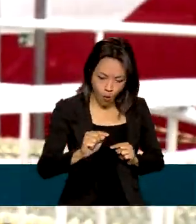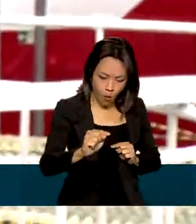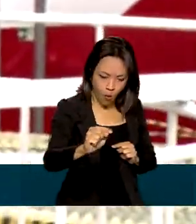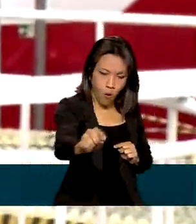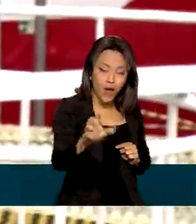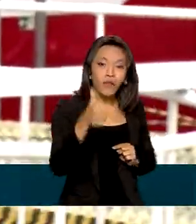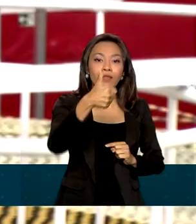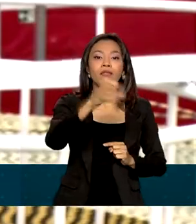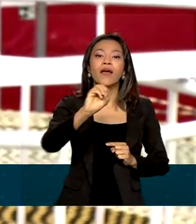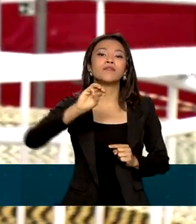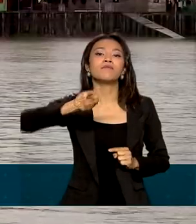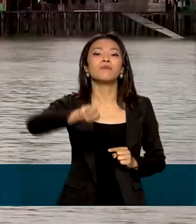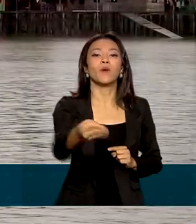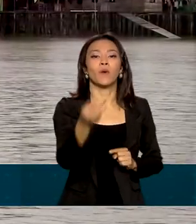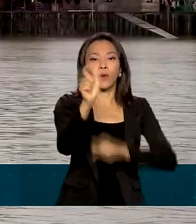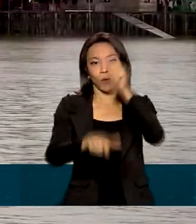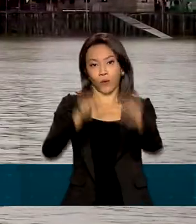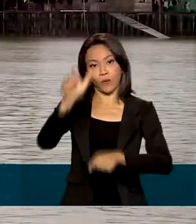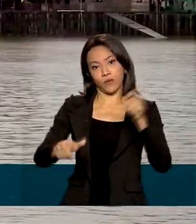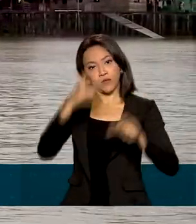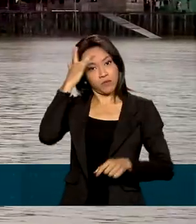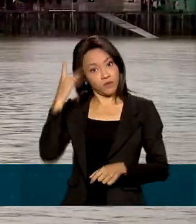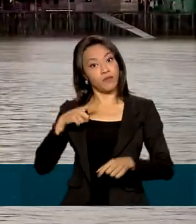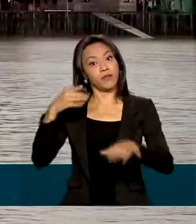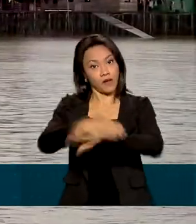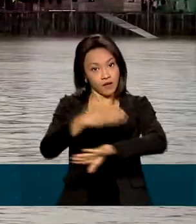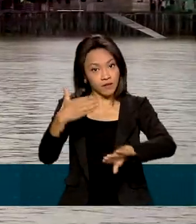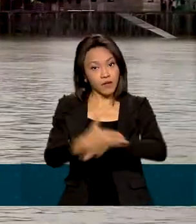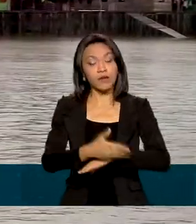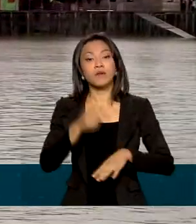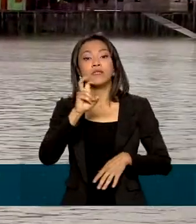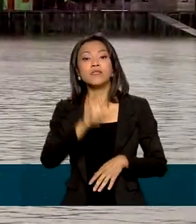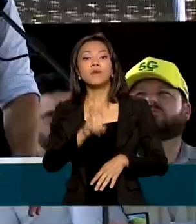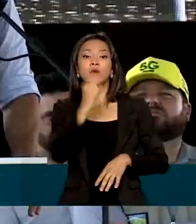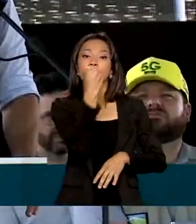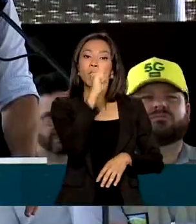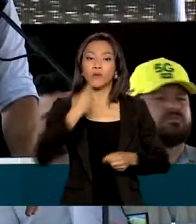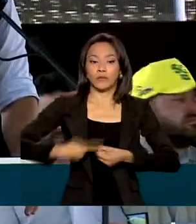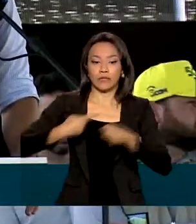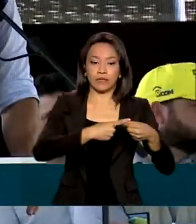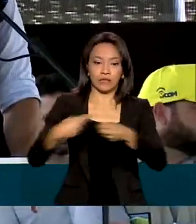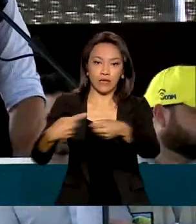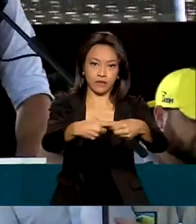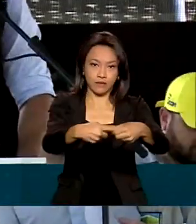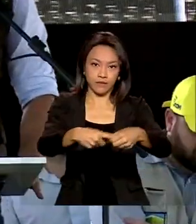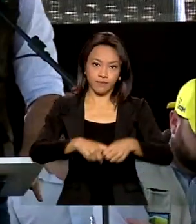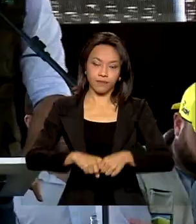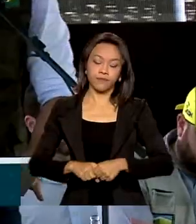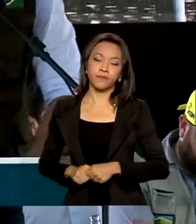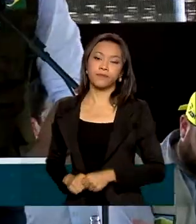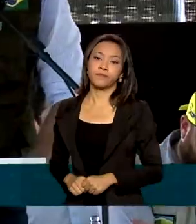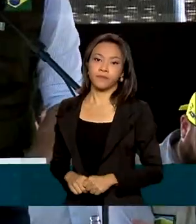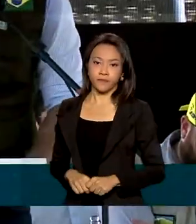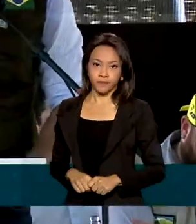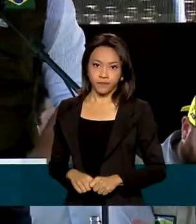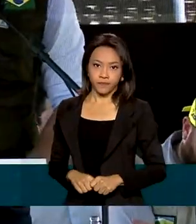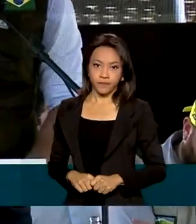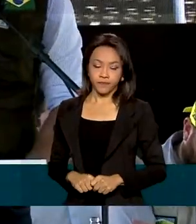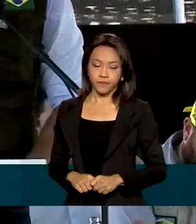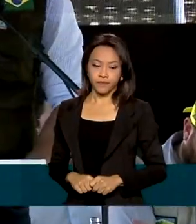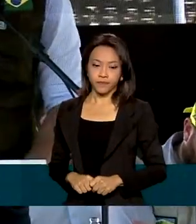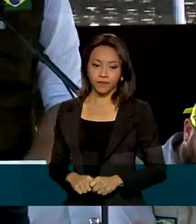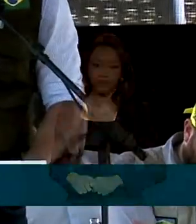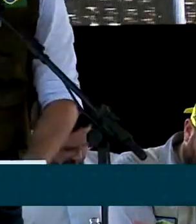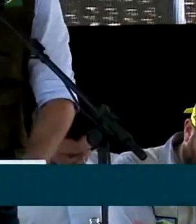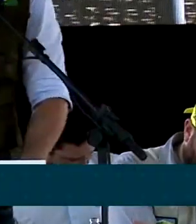de brasileiros beneficiados em 58 cidades da região norte. Vai trazer produtividade,